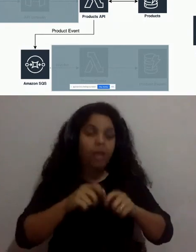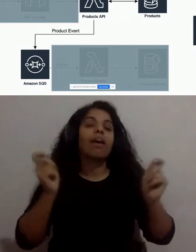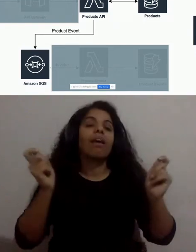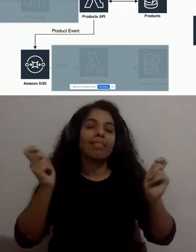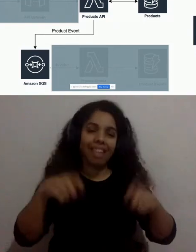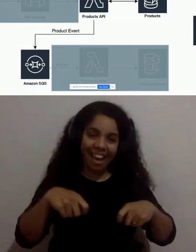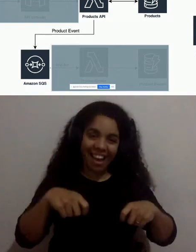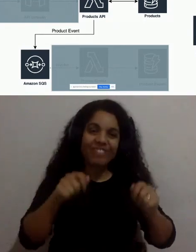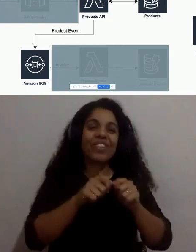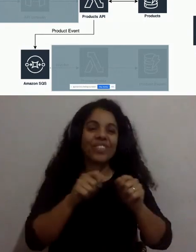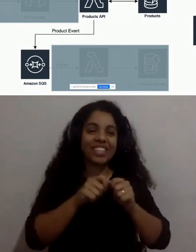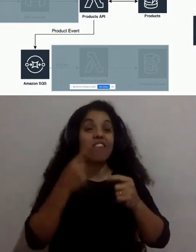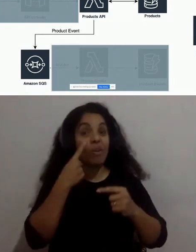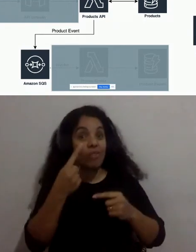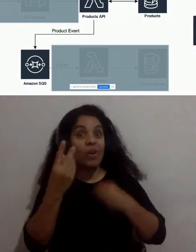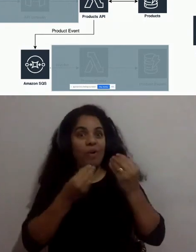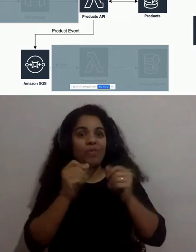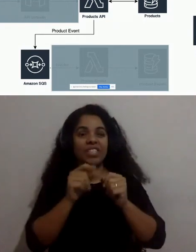fazer. Vamos ver como fazemos isso.